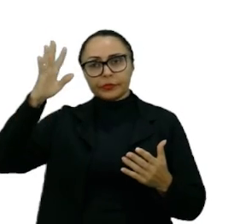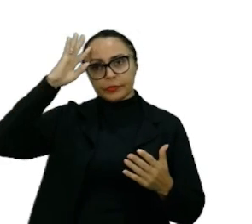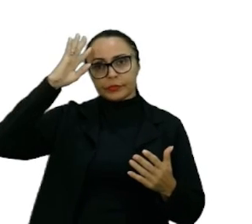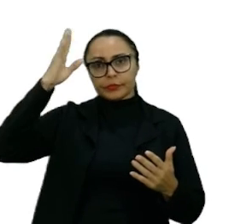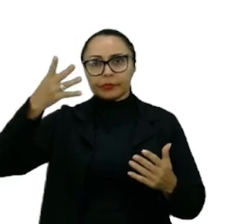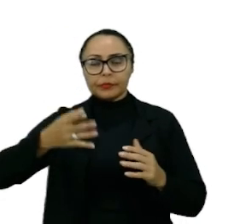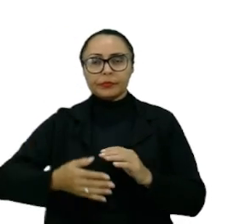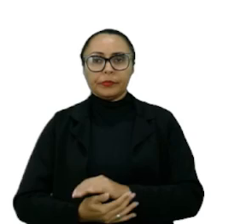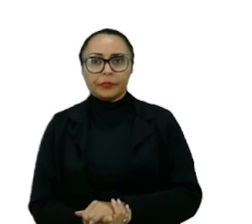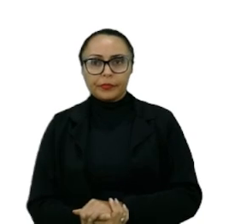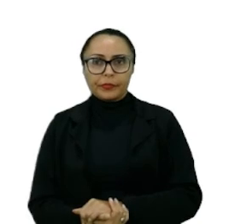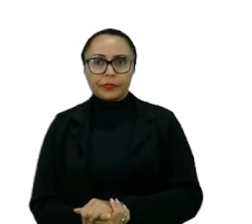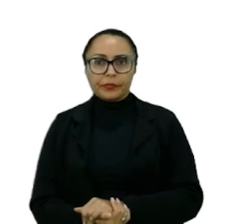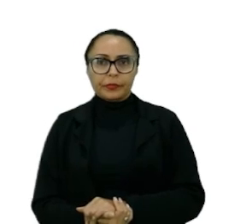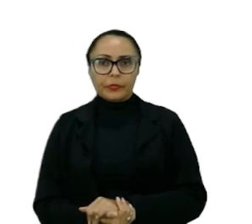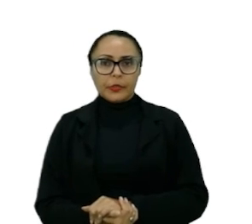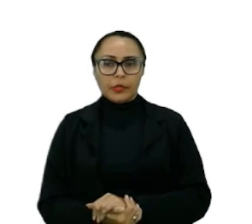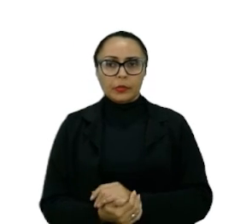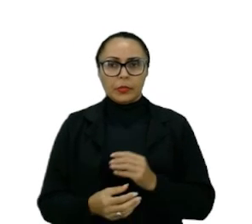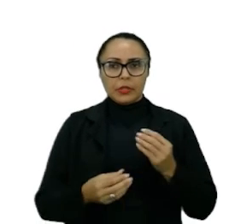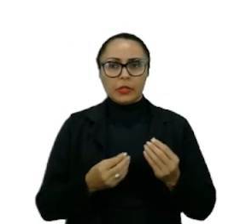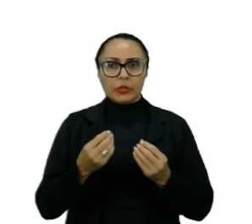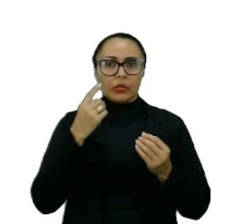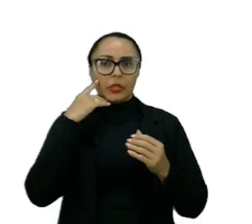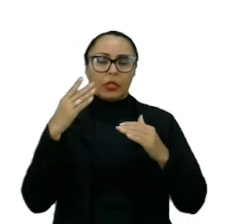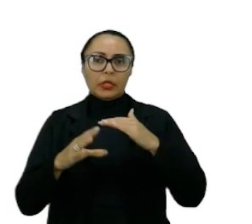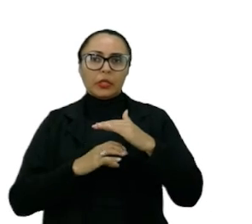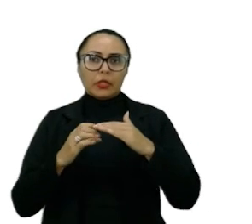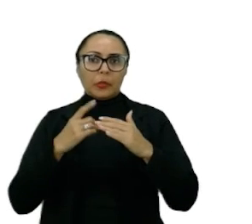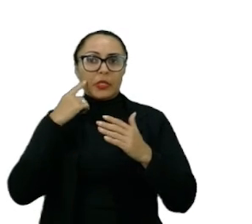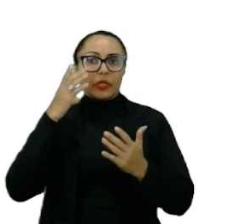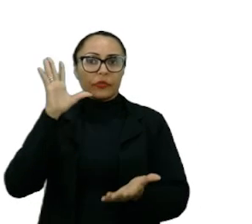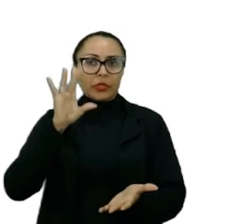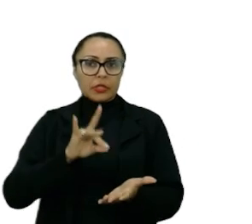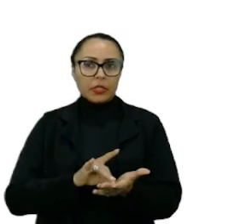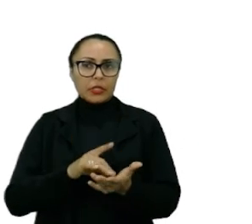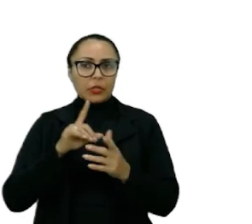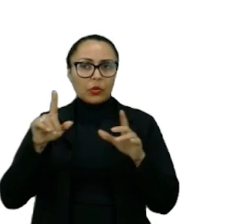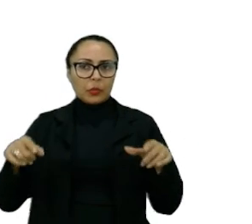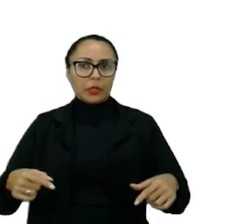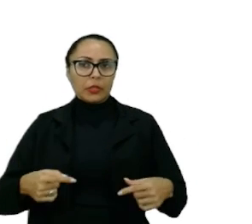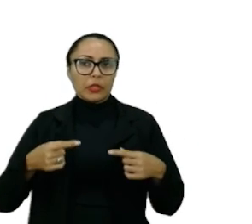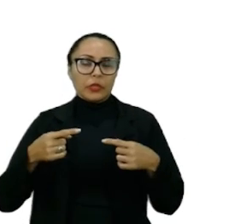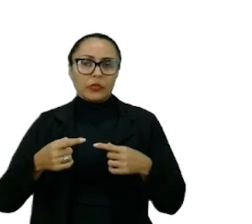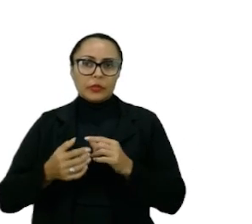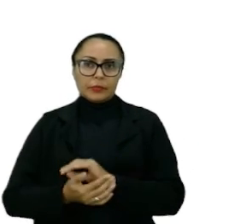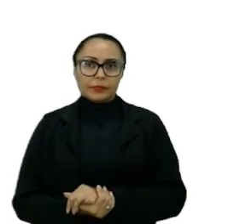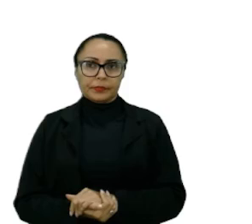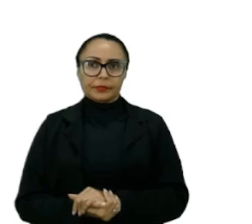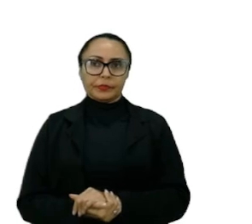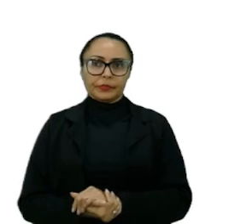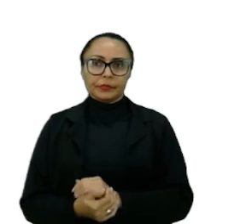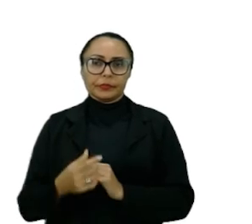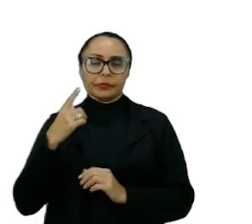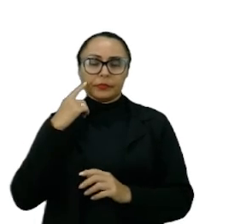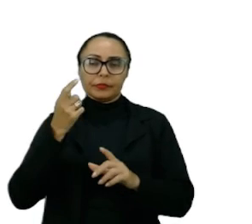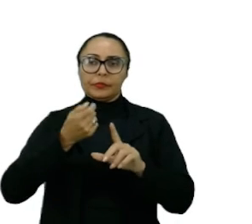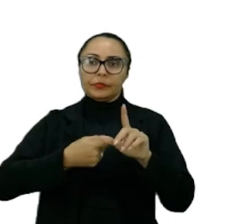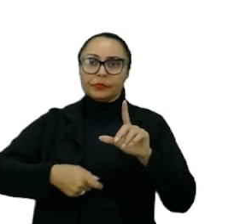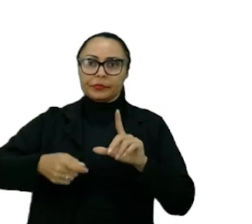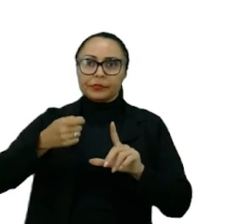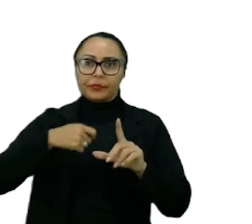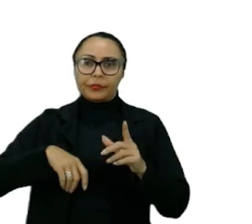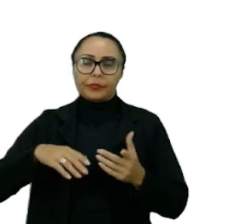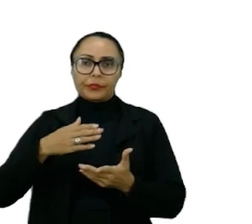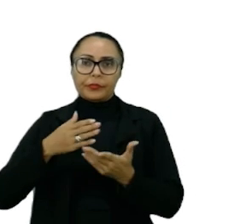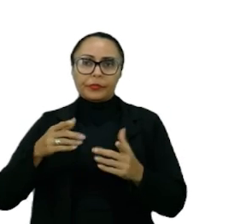uma maneira de tornar a empresa mais eficiente e competitiva. Na logística, a matriz de SWOT pode